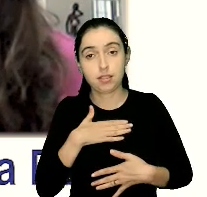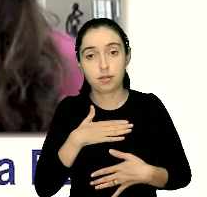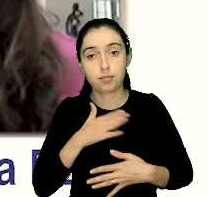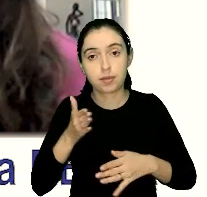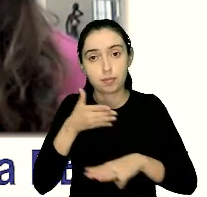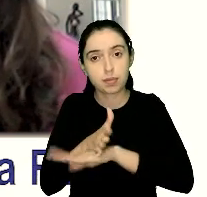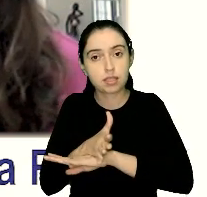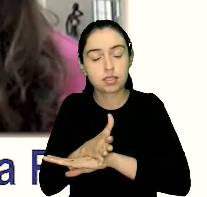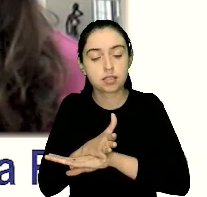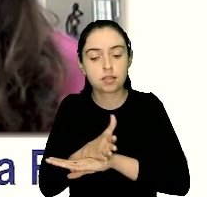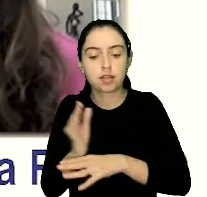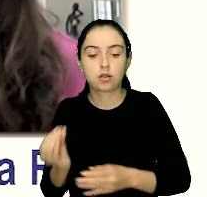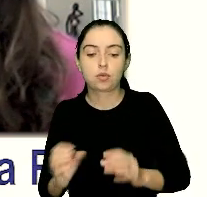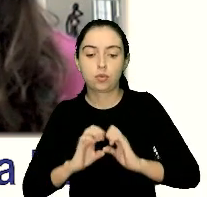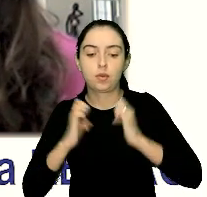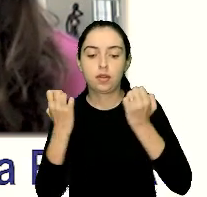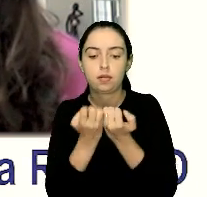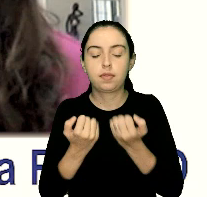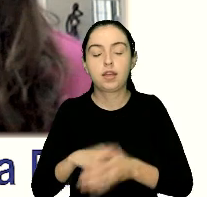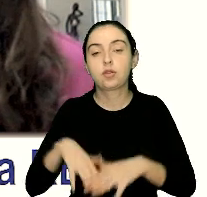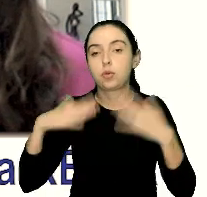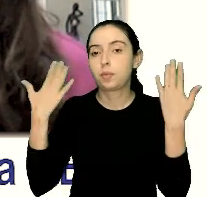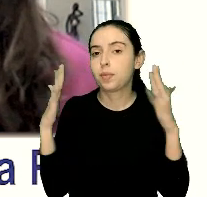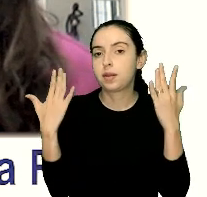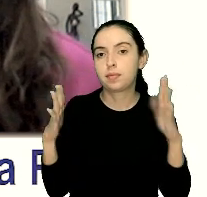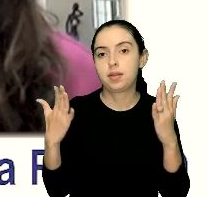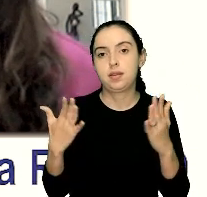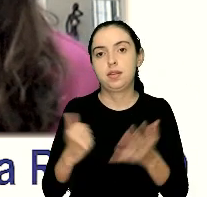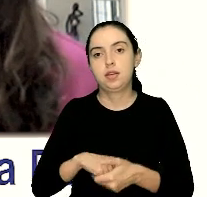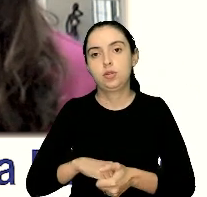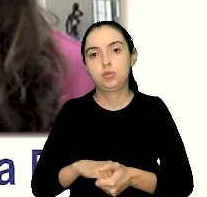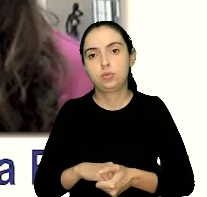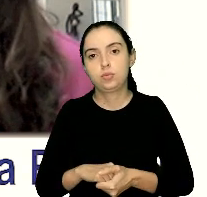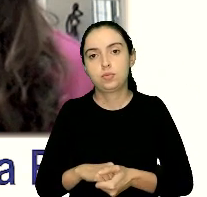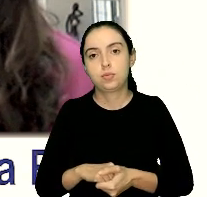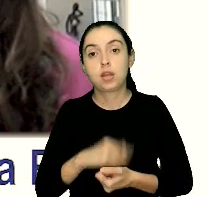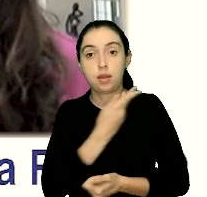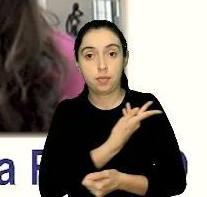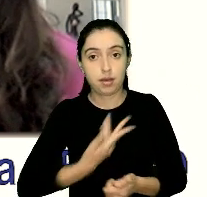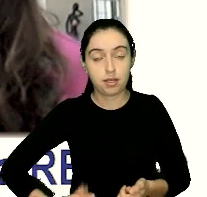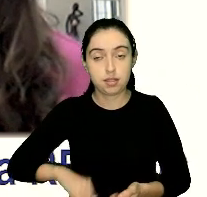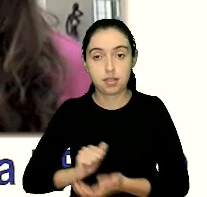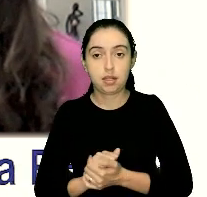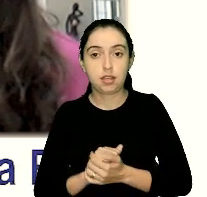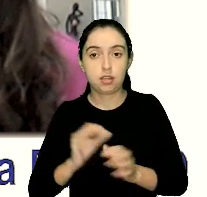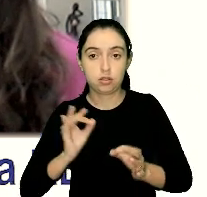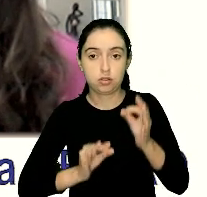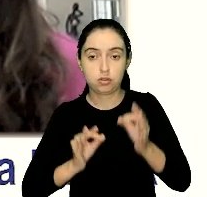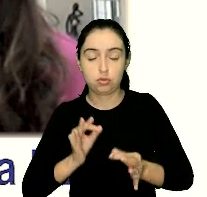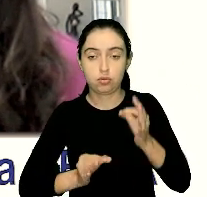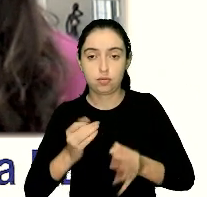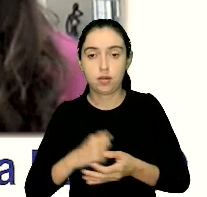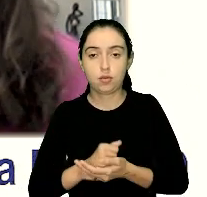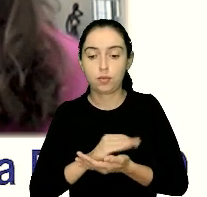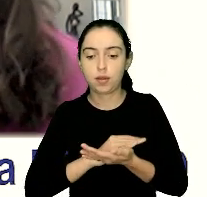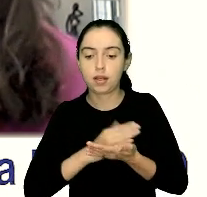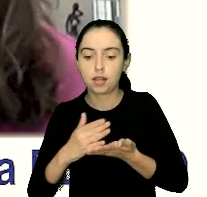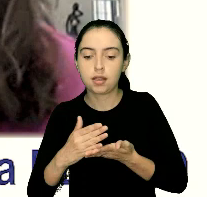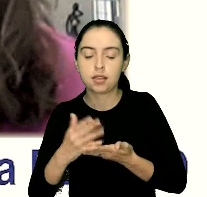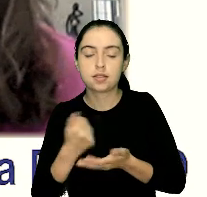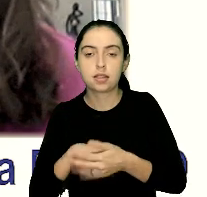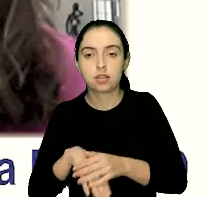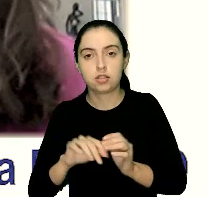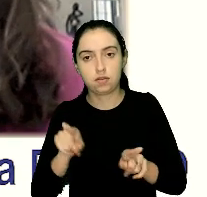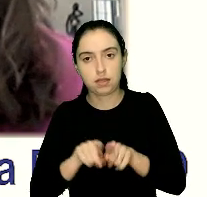eu parabenizo a presidência do tribunal por essa iniciativa e também, claro, todos os